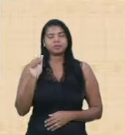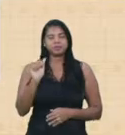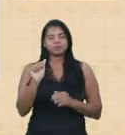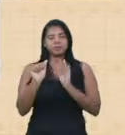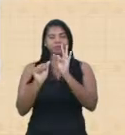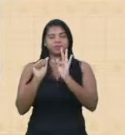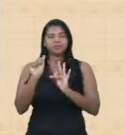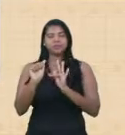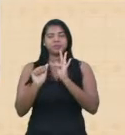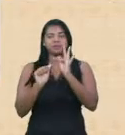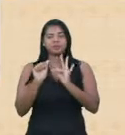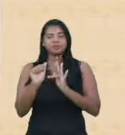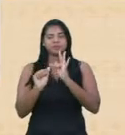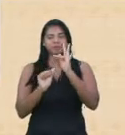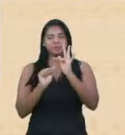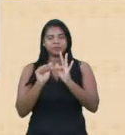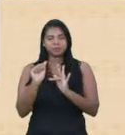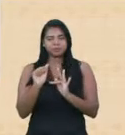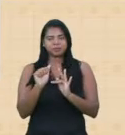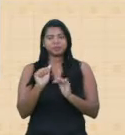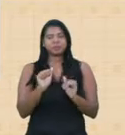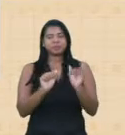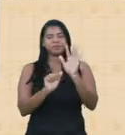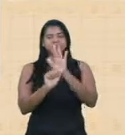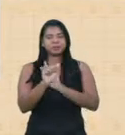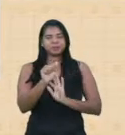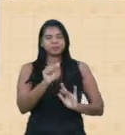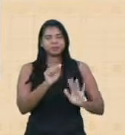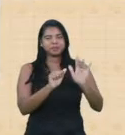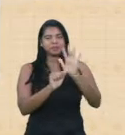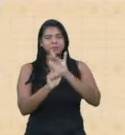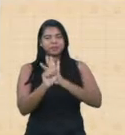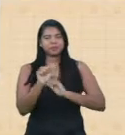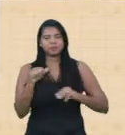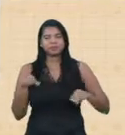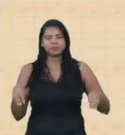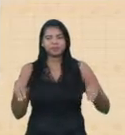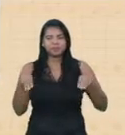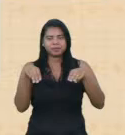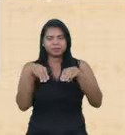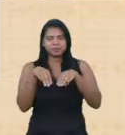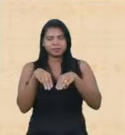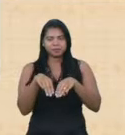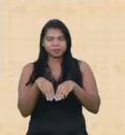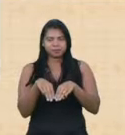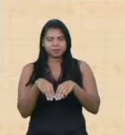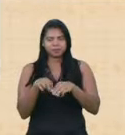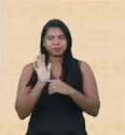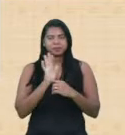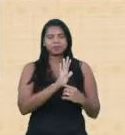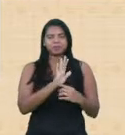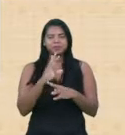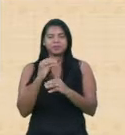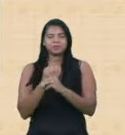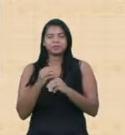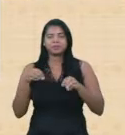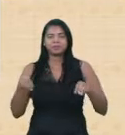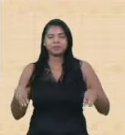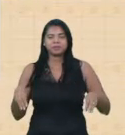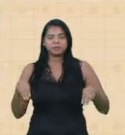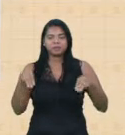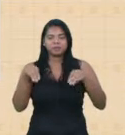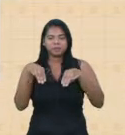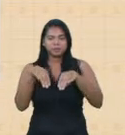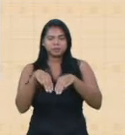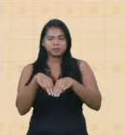que é o campo magnético e as aplicações e manifestações que o magnetismo ele tem